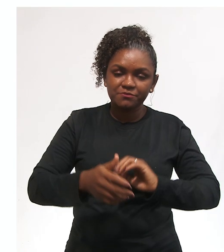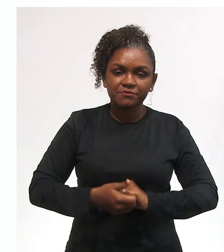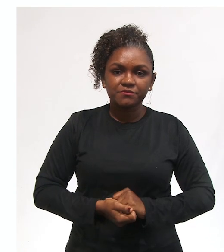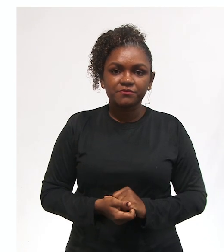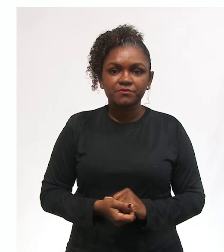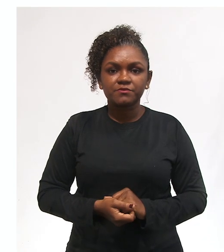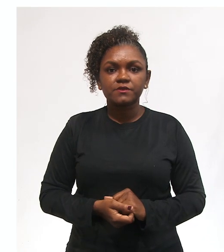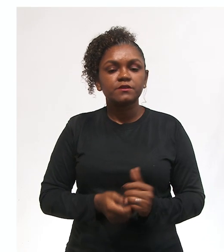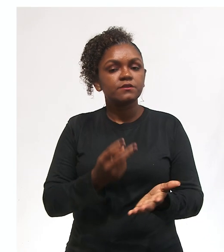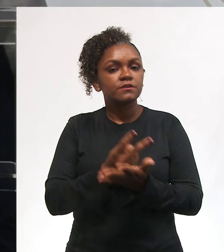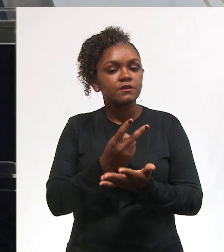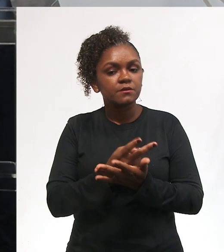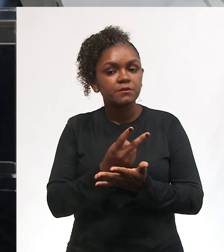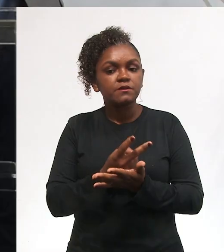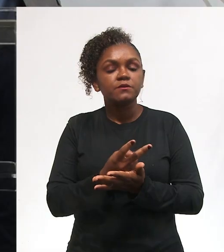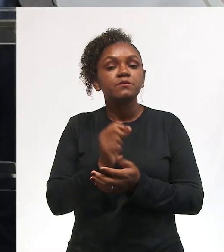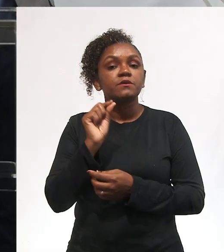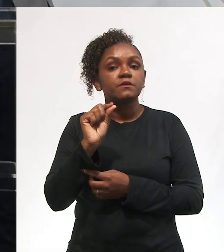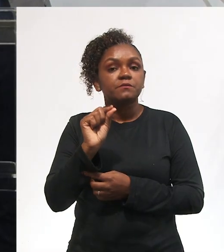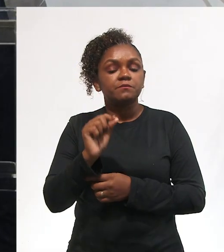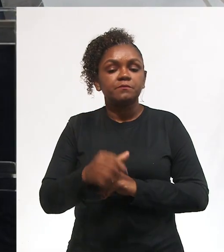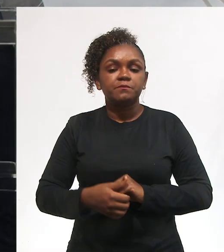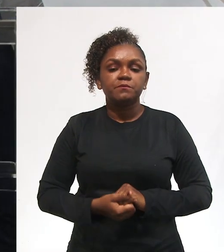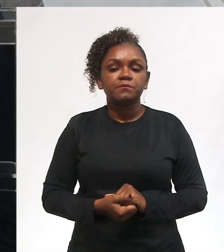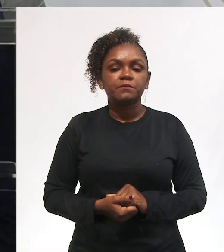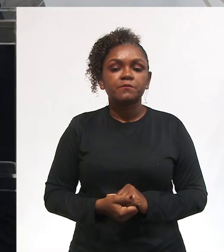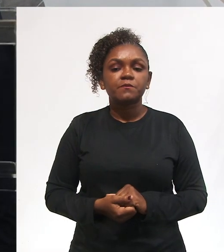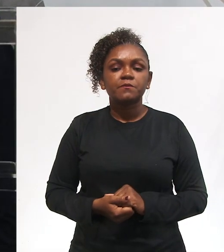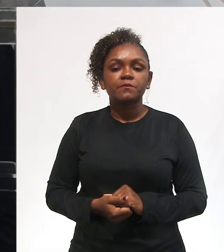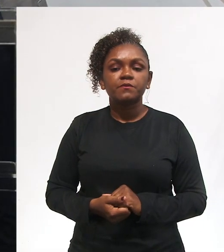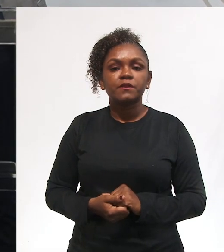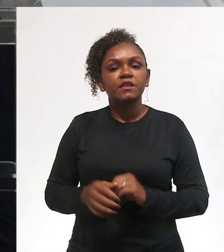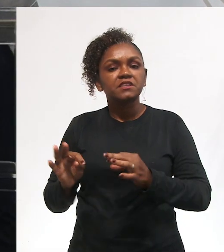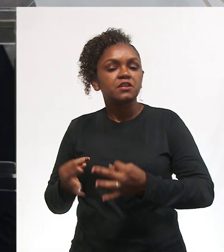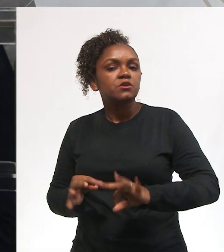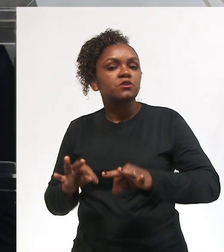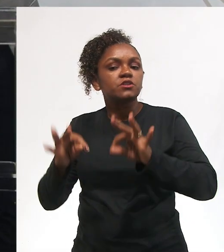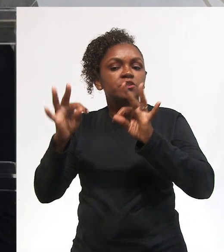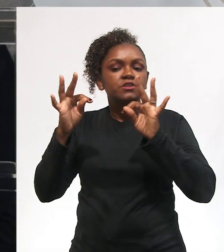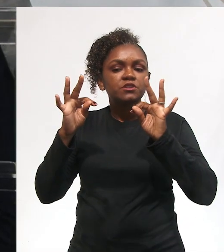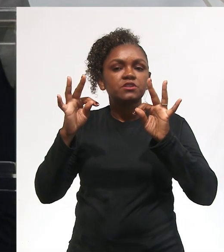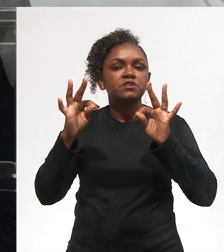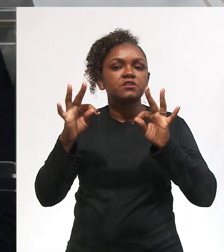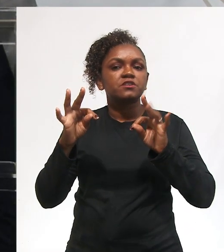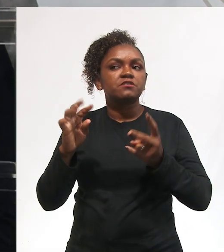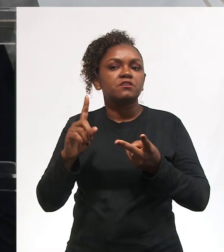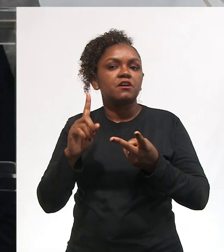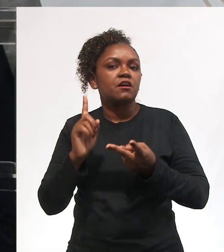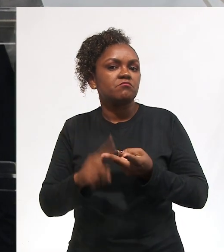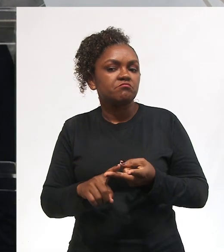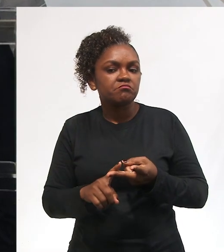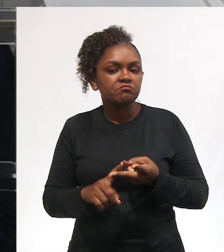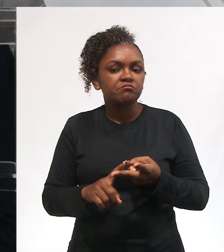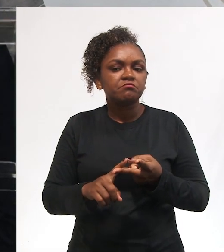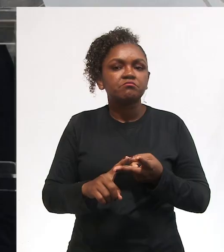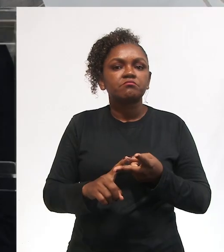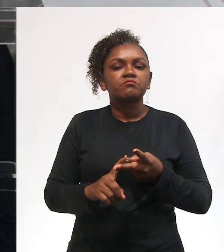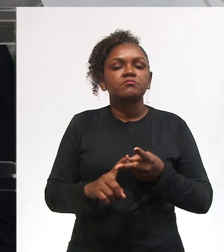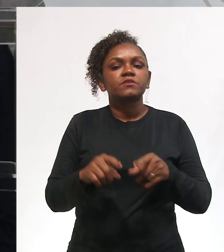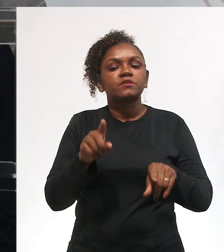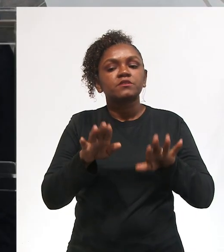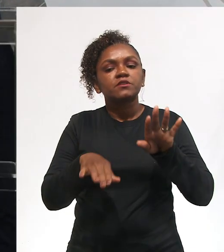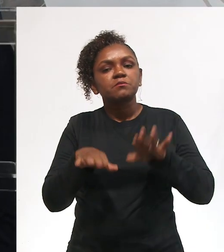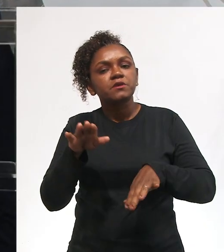a gente buscava trazer algumas tecnologias, Socrative, trazer algumas